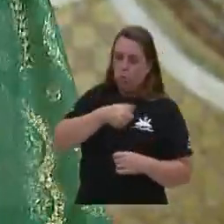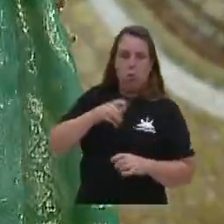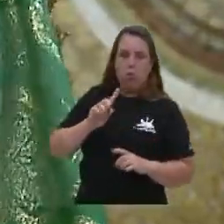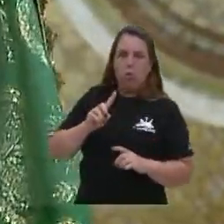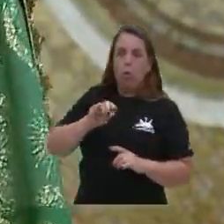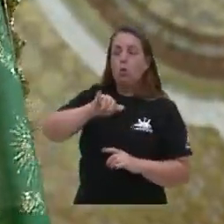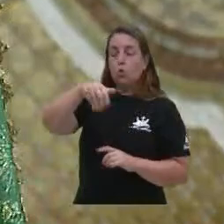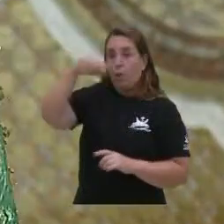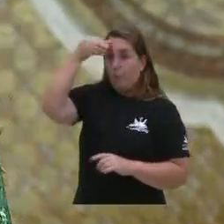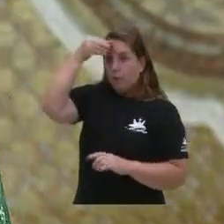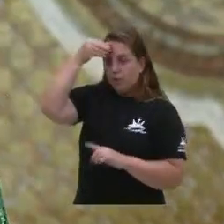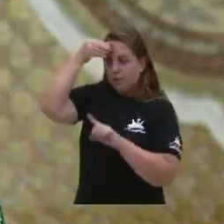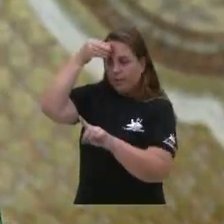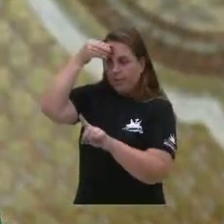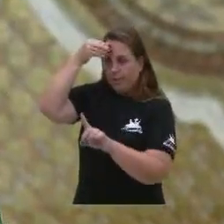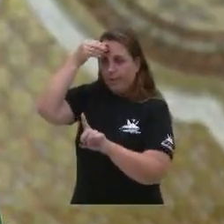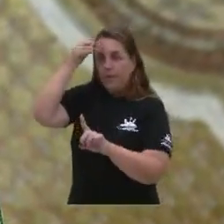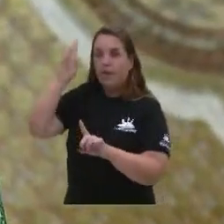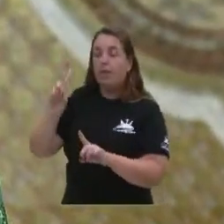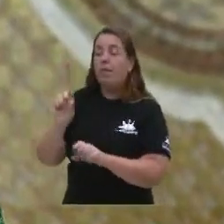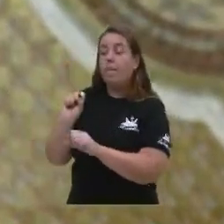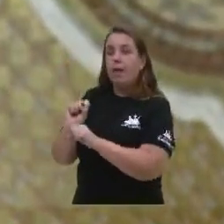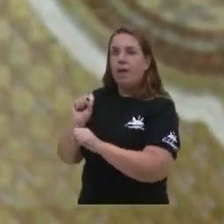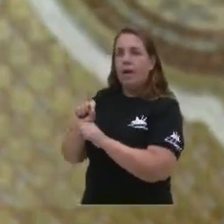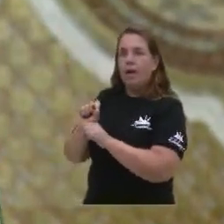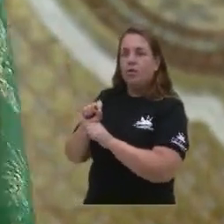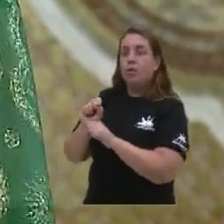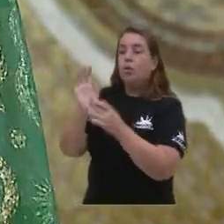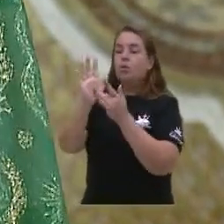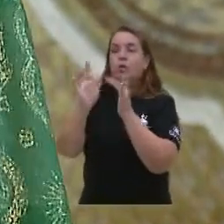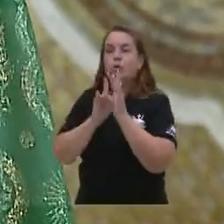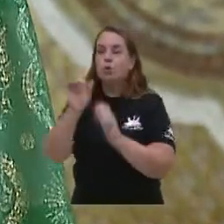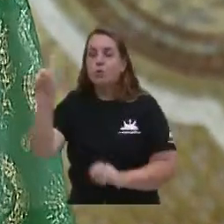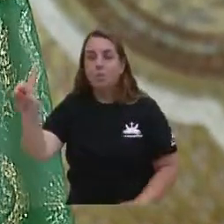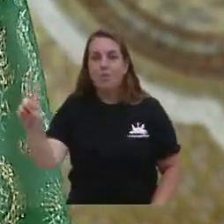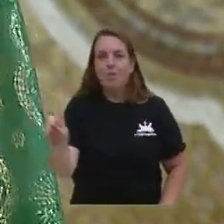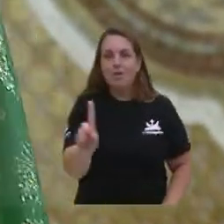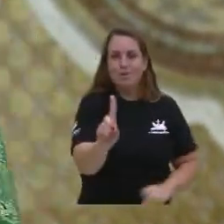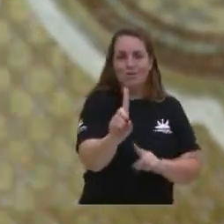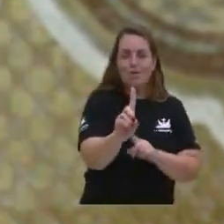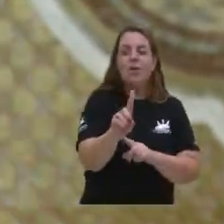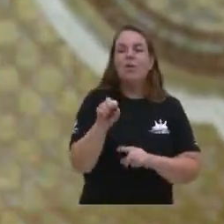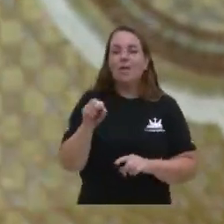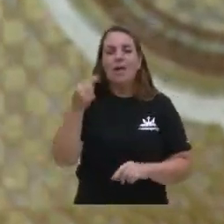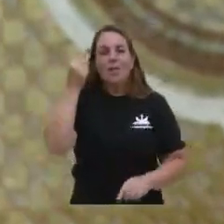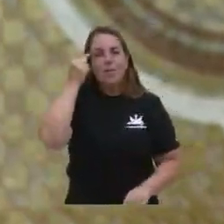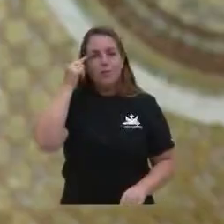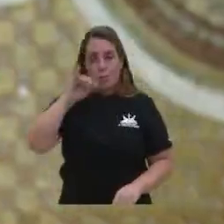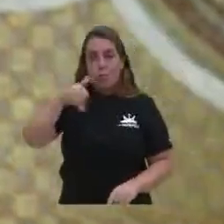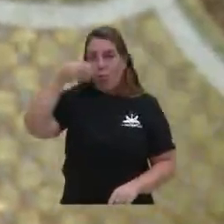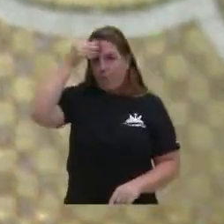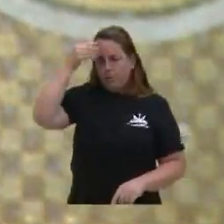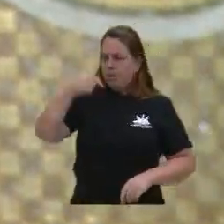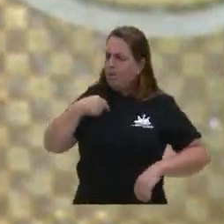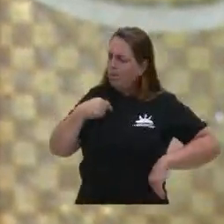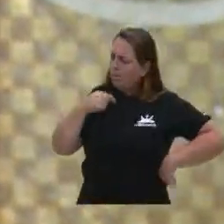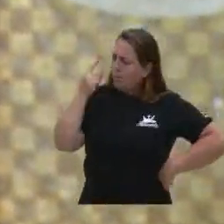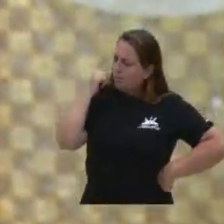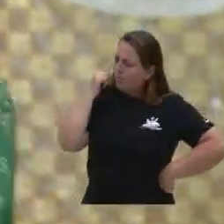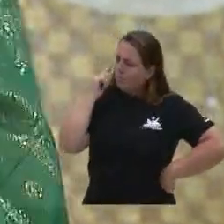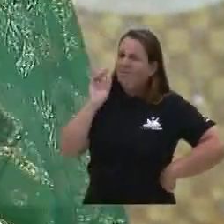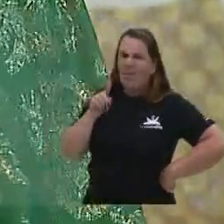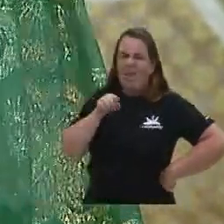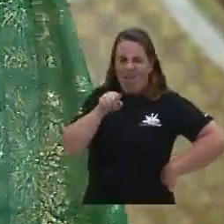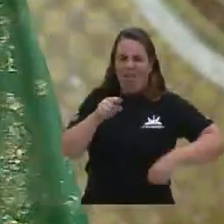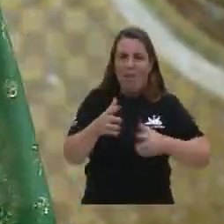de João terminou. E ele, João Batista, e João tinha dito que ele cresce e eu